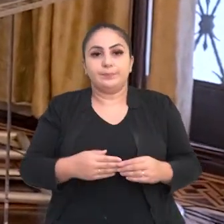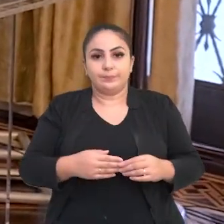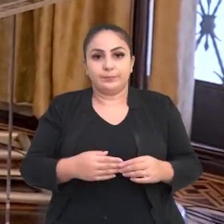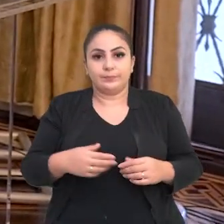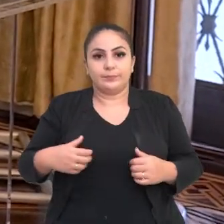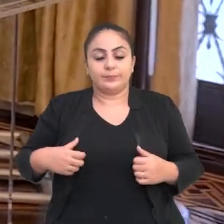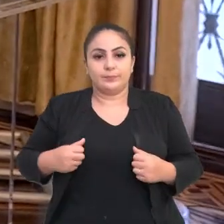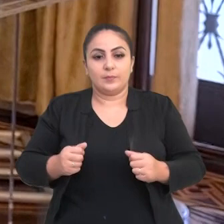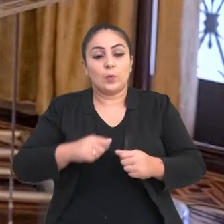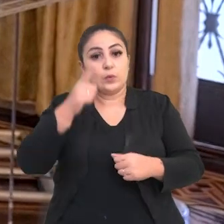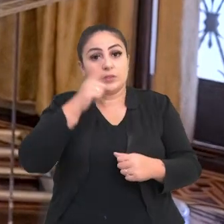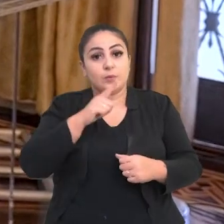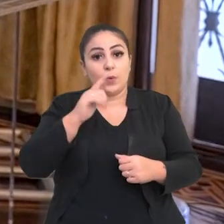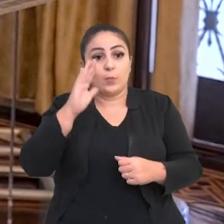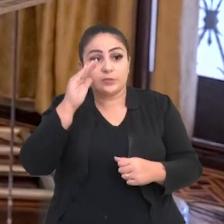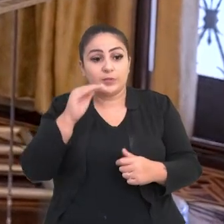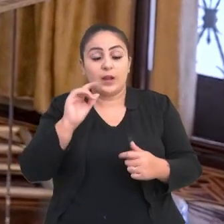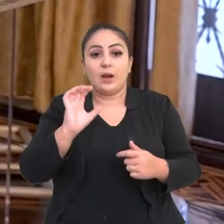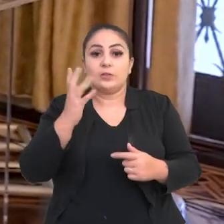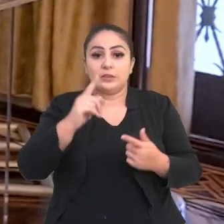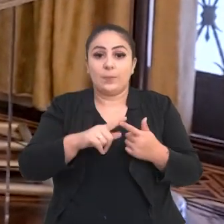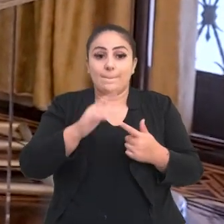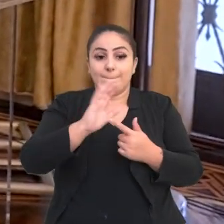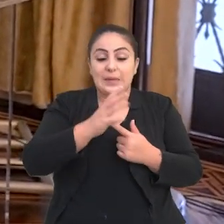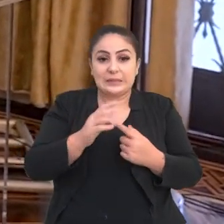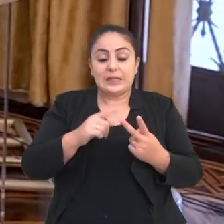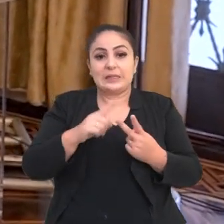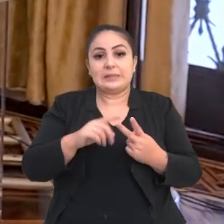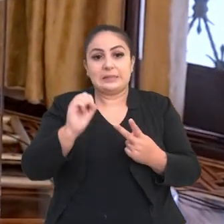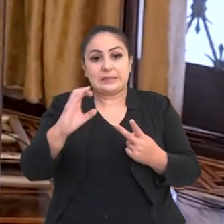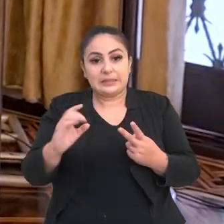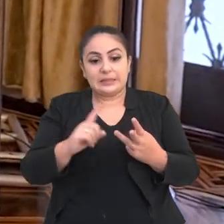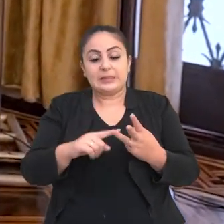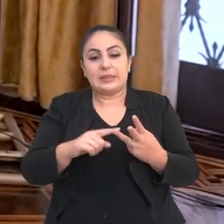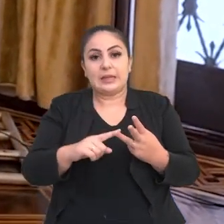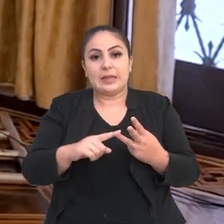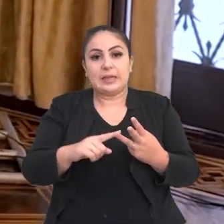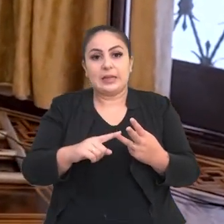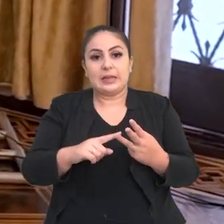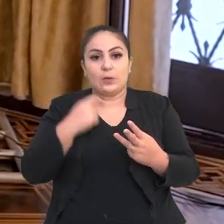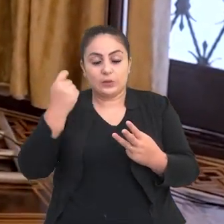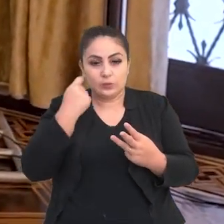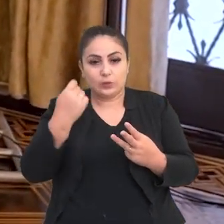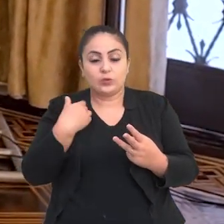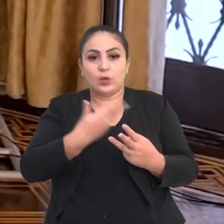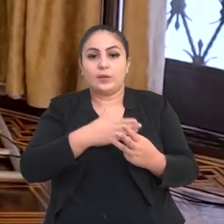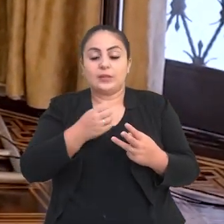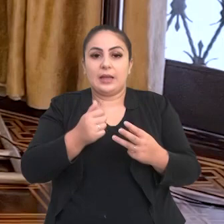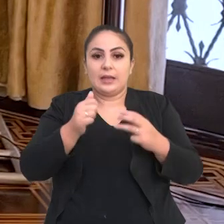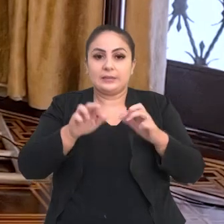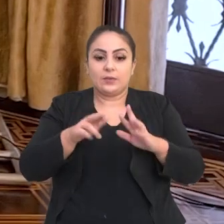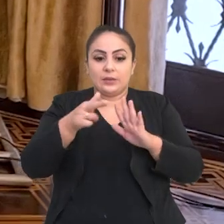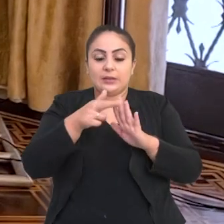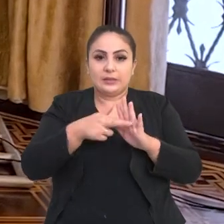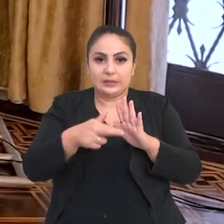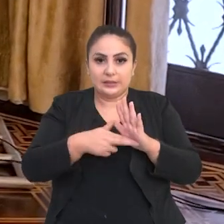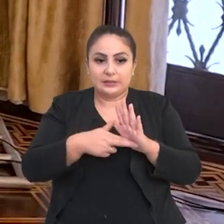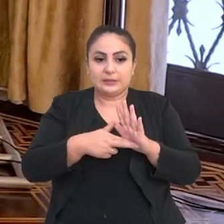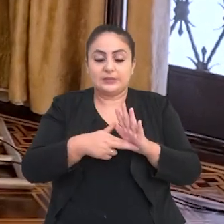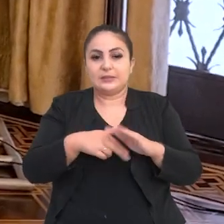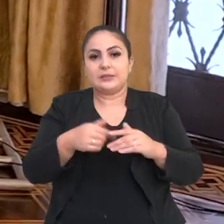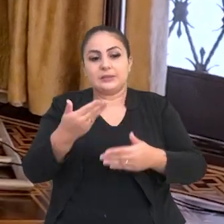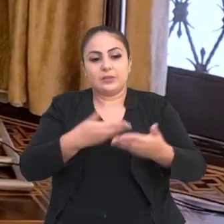gestão. Conseguimos observar o que está acontecendo no Paraná, Santa Catarina e Rio Grande do Sul, e assim irmos ajustando as nossas medidas